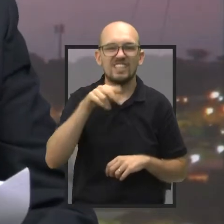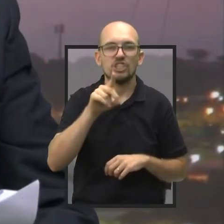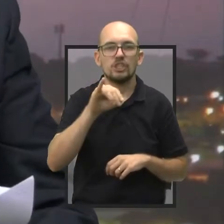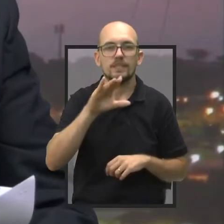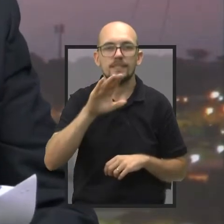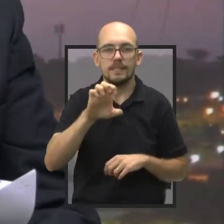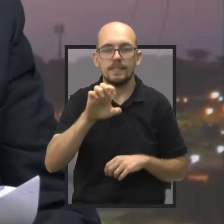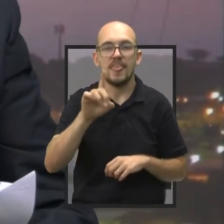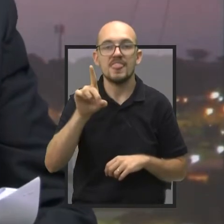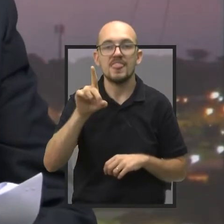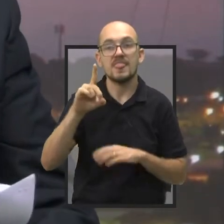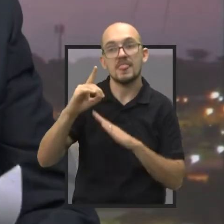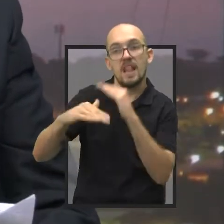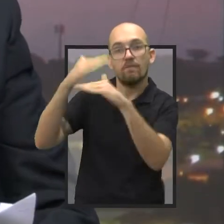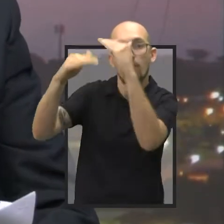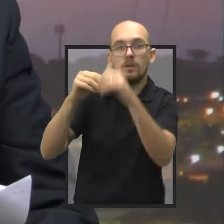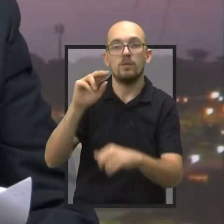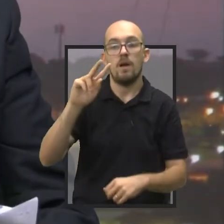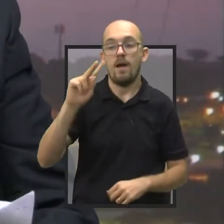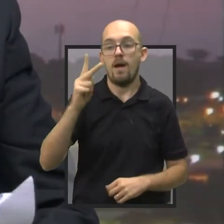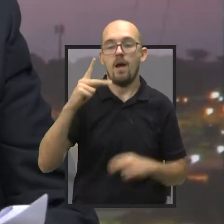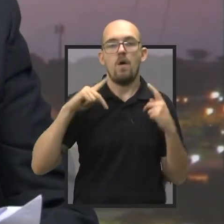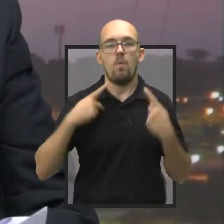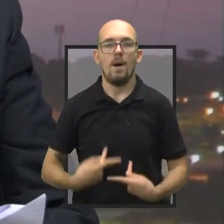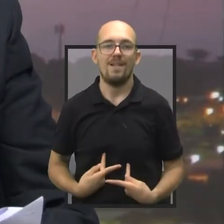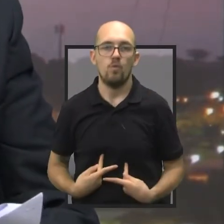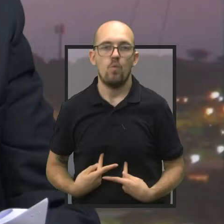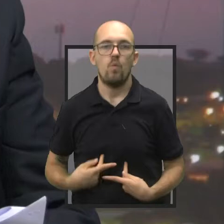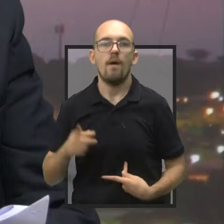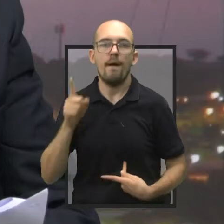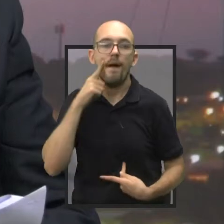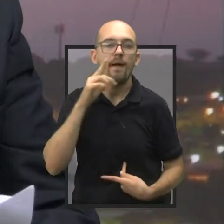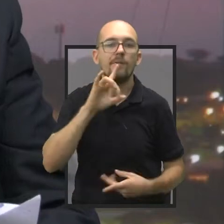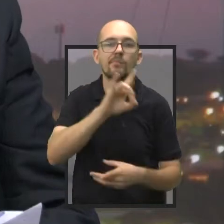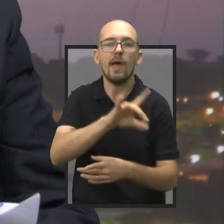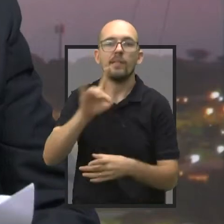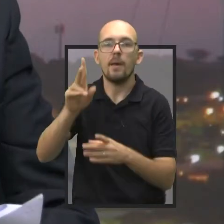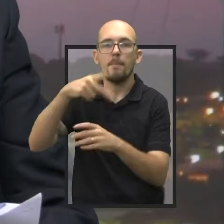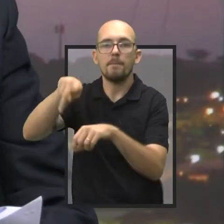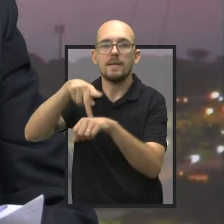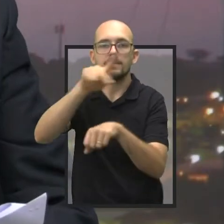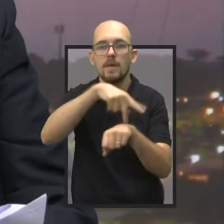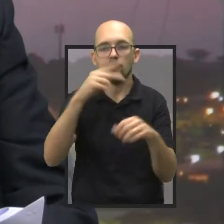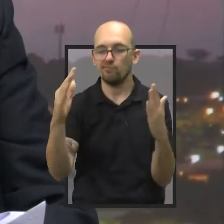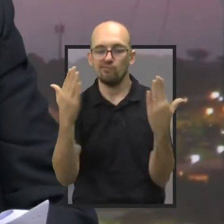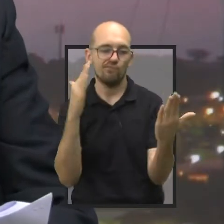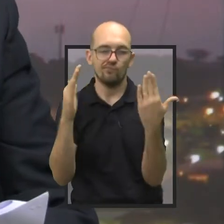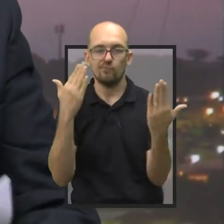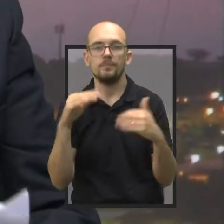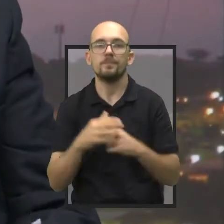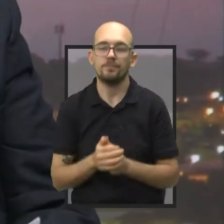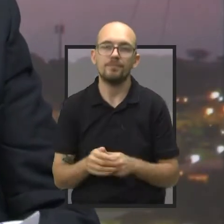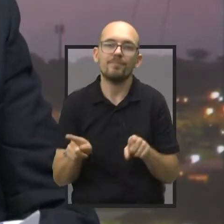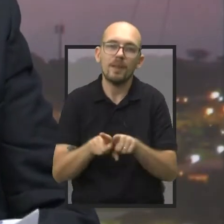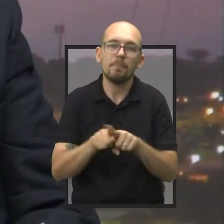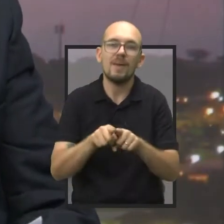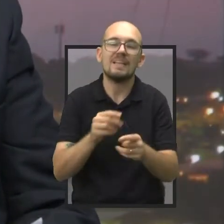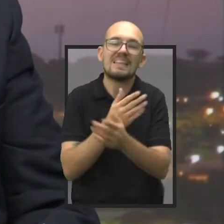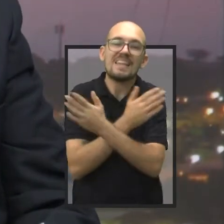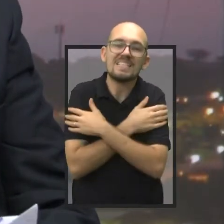fator de comparação dos países. E também outro agregado macroeconômico, o desemprego,